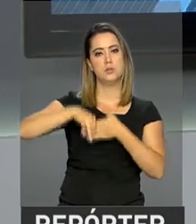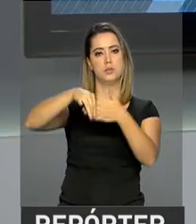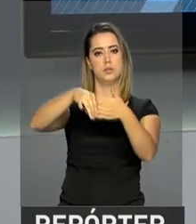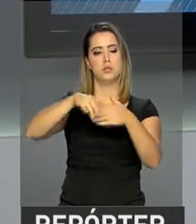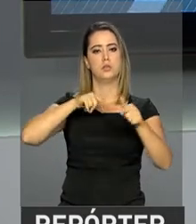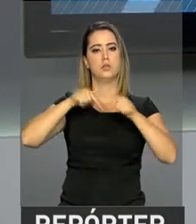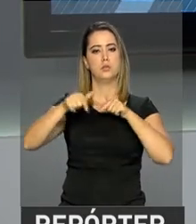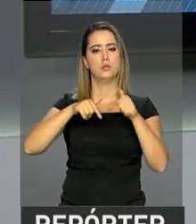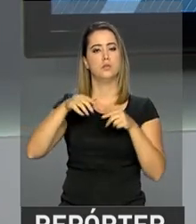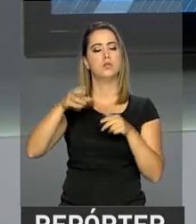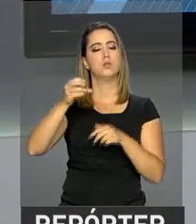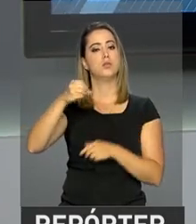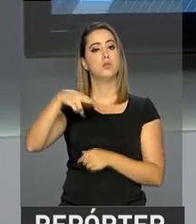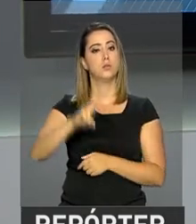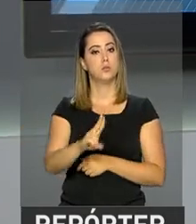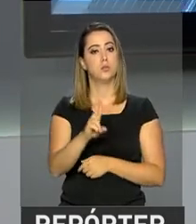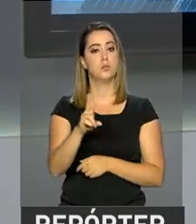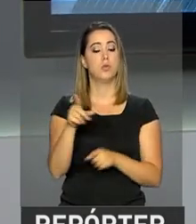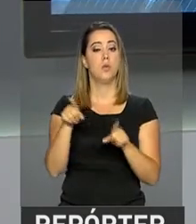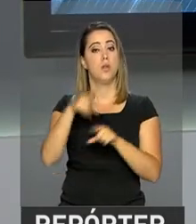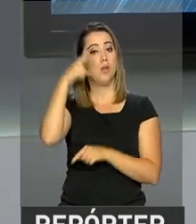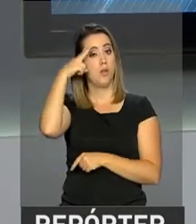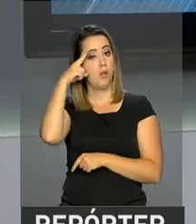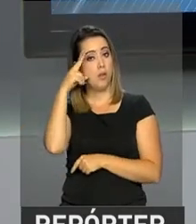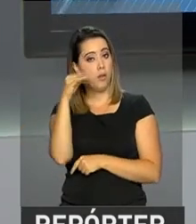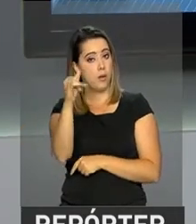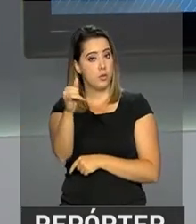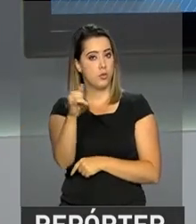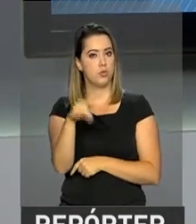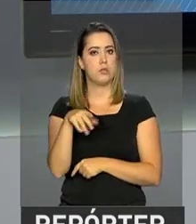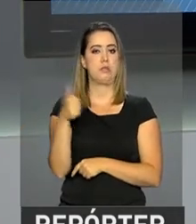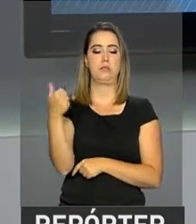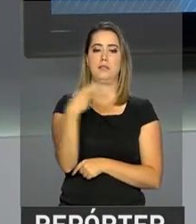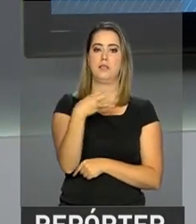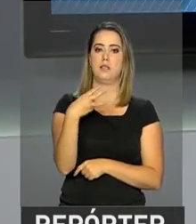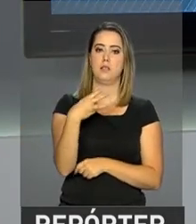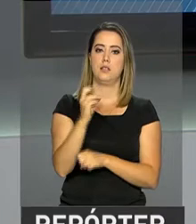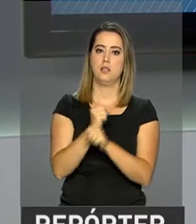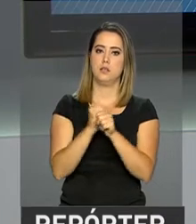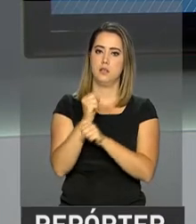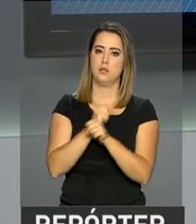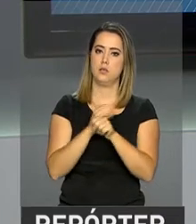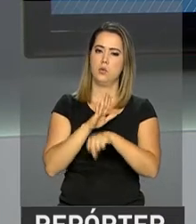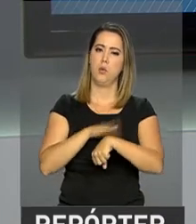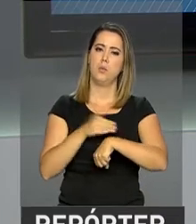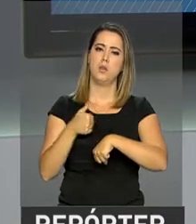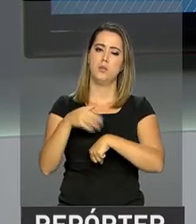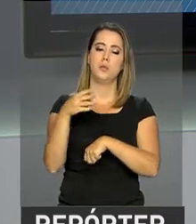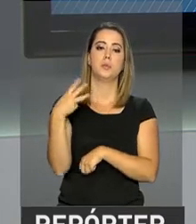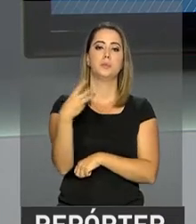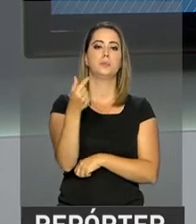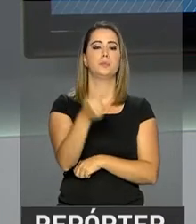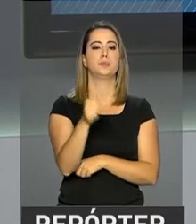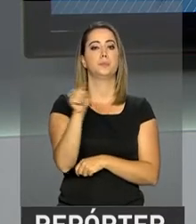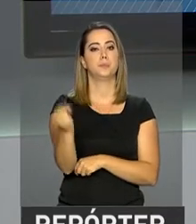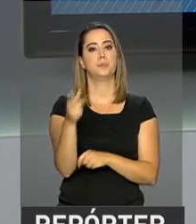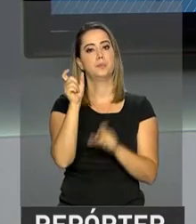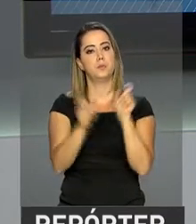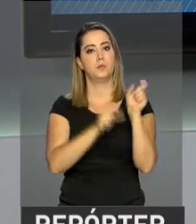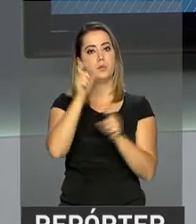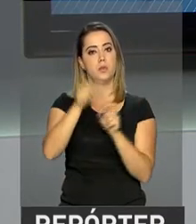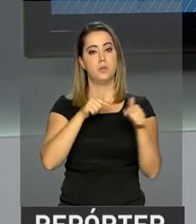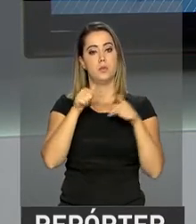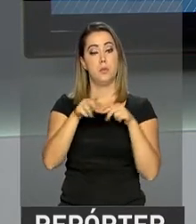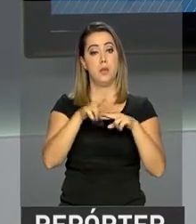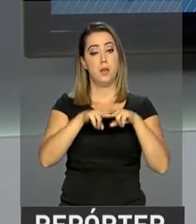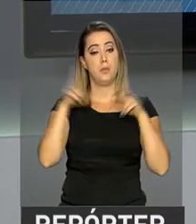para a estabilização do Haiti, a MINUSTAH, durante 13 anos. No período, mais de 37 mil militares brasileiros atuaram